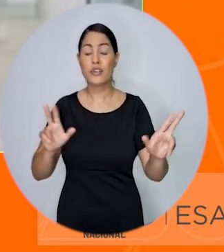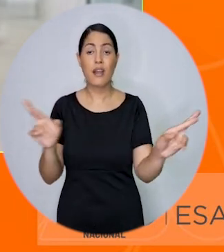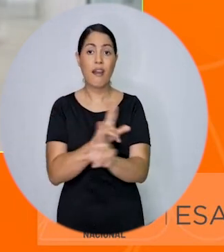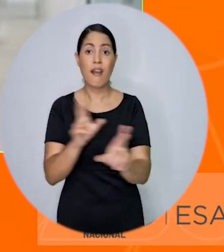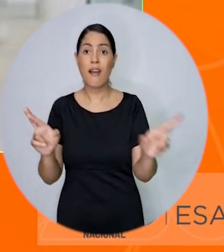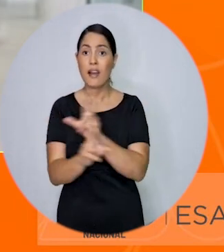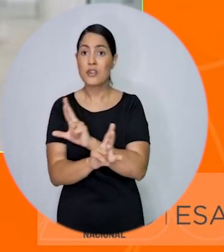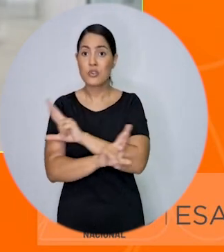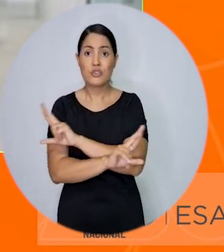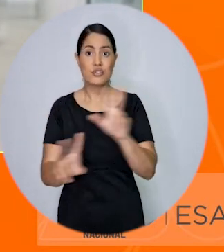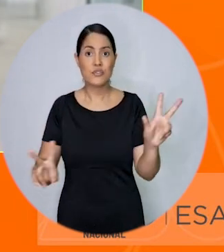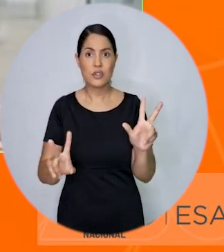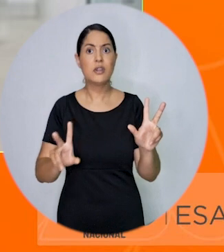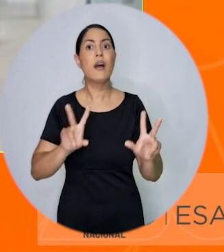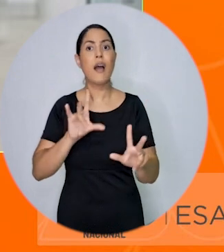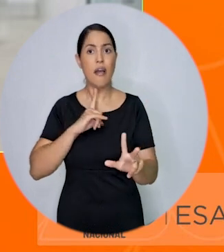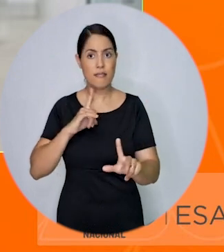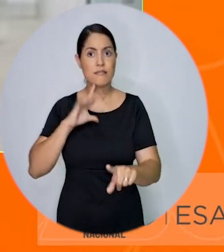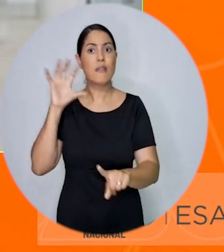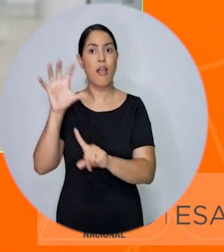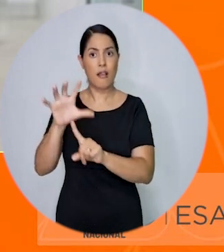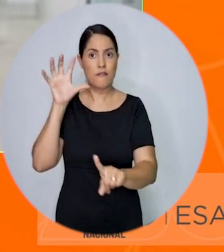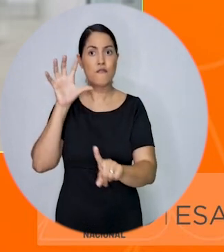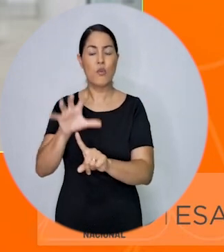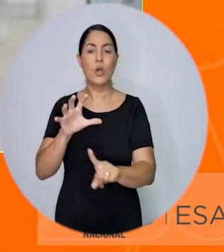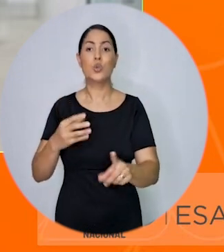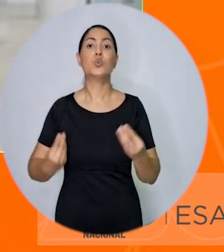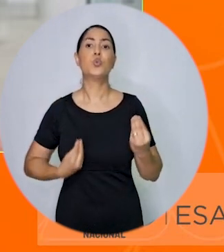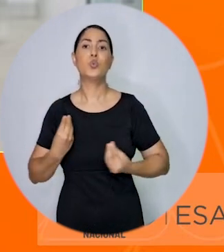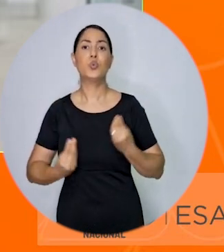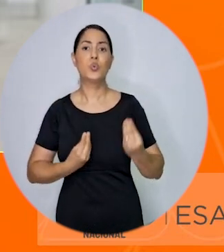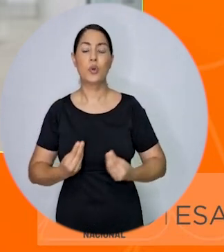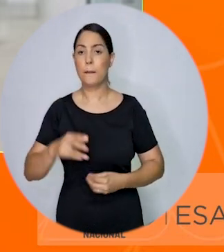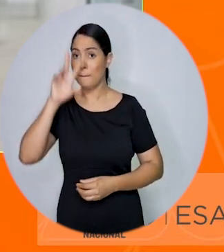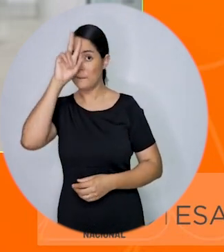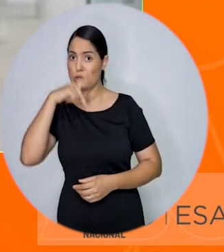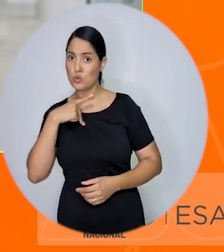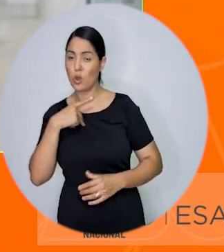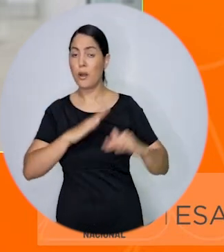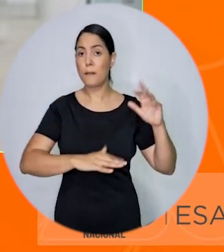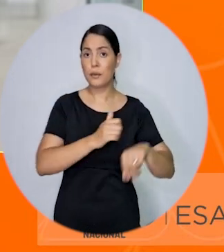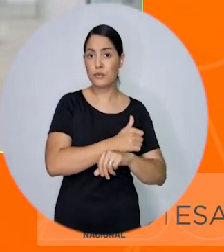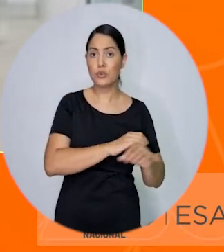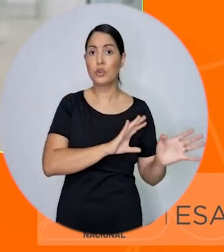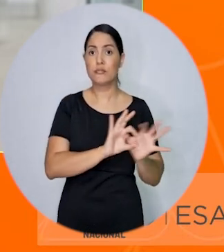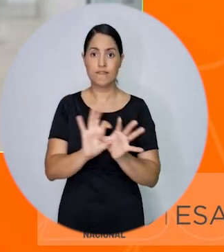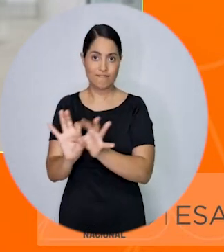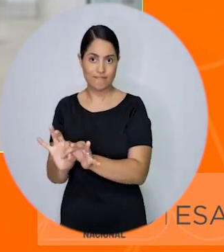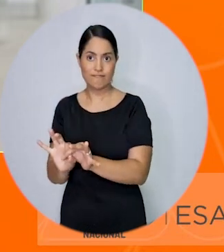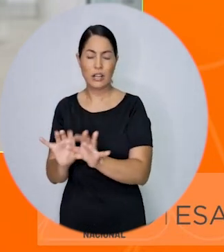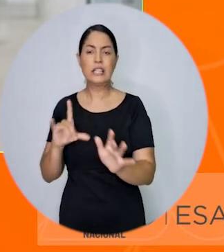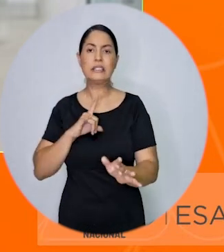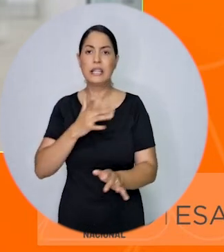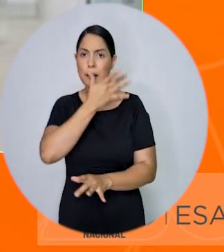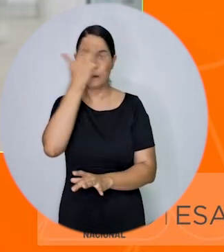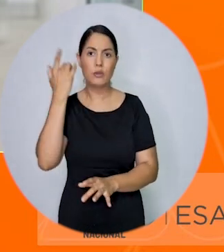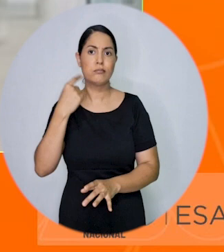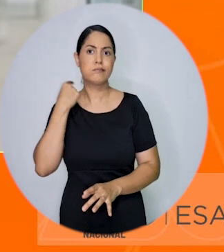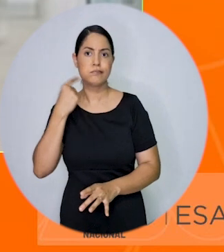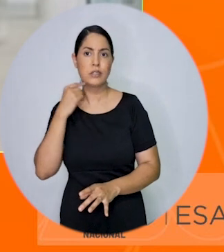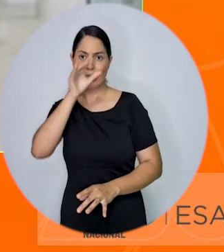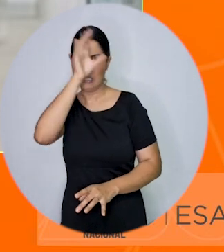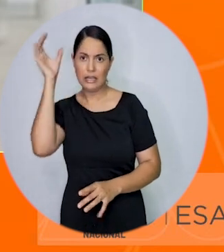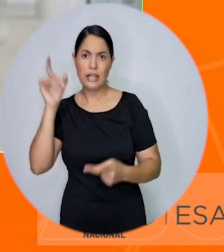diferente nas suas relações. Isso impacta toda e qualquer relação, pessoal e profissional, inclusive a dos advogados, seja com os